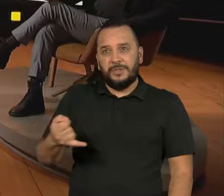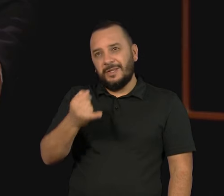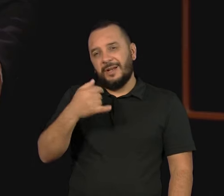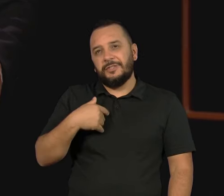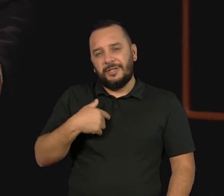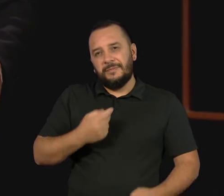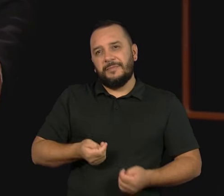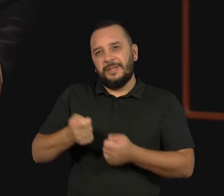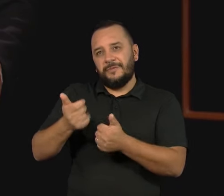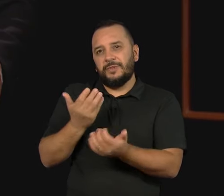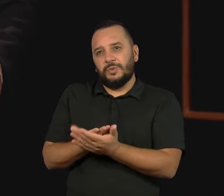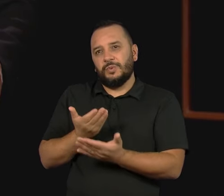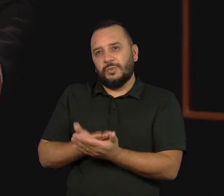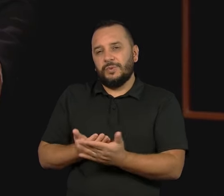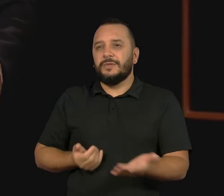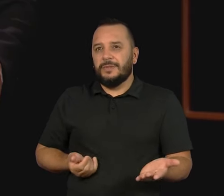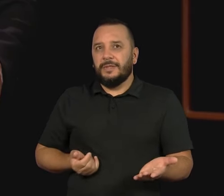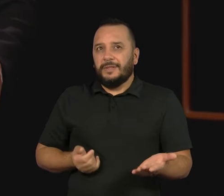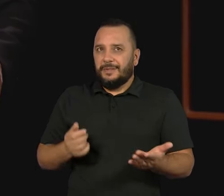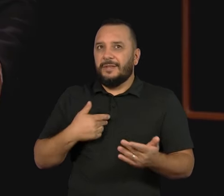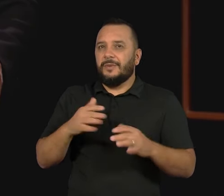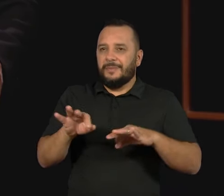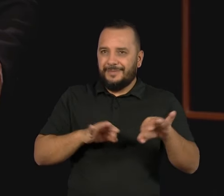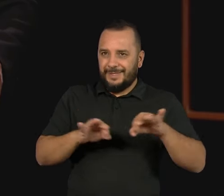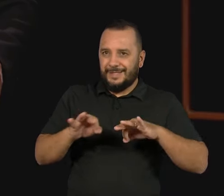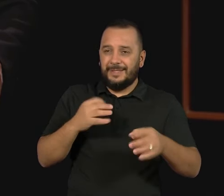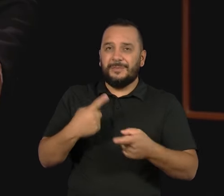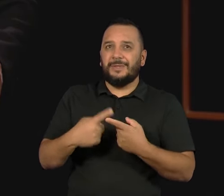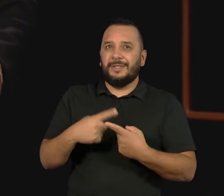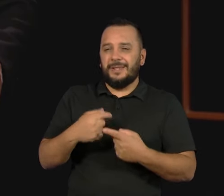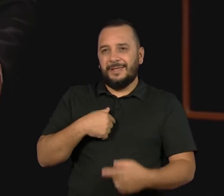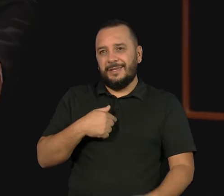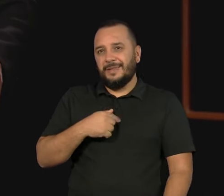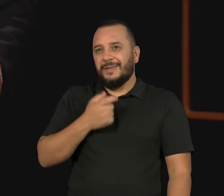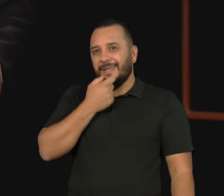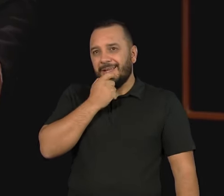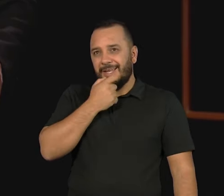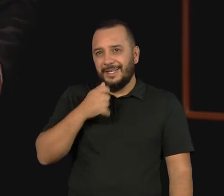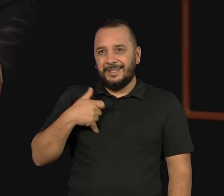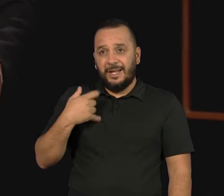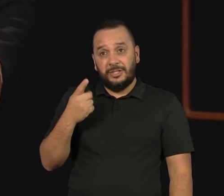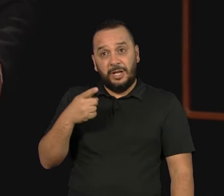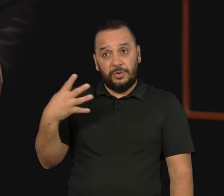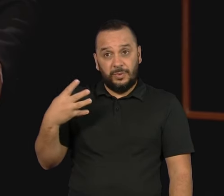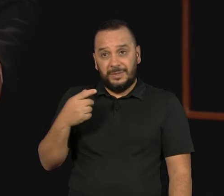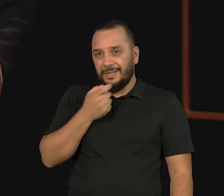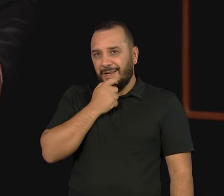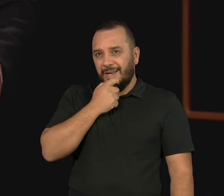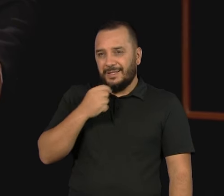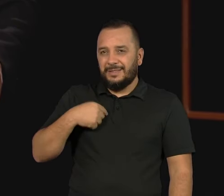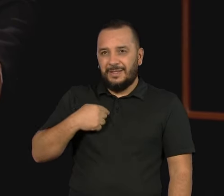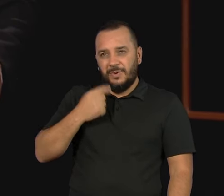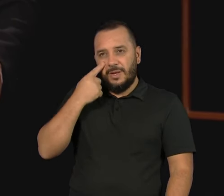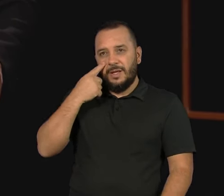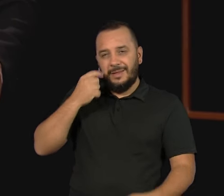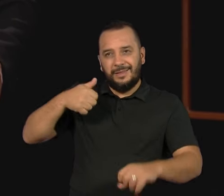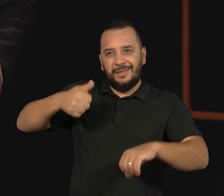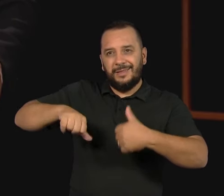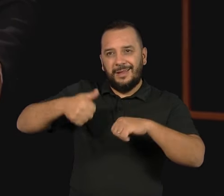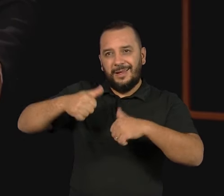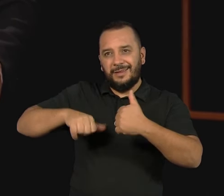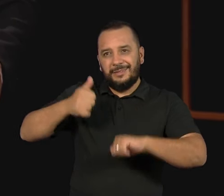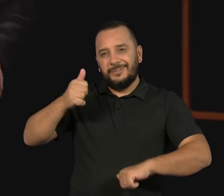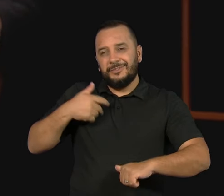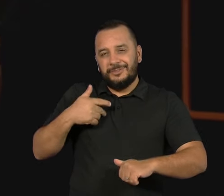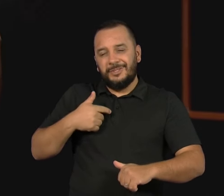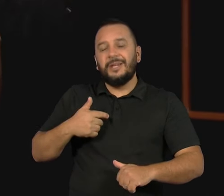de estudos, eu estava preparado, porque o meu inglês, aos 14 anos, quando eu fiz os exames para essa bolsa